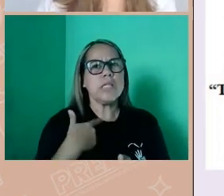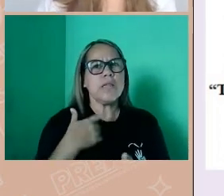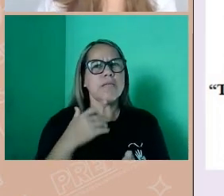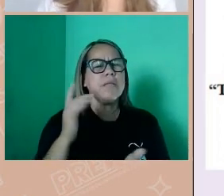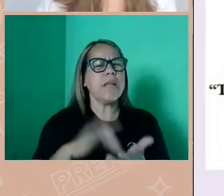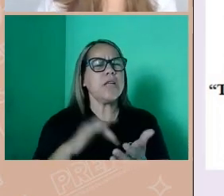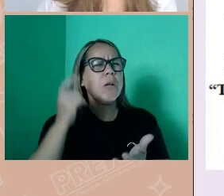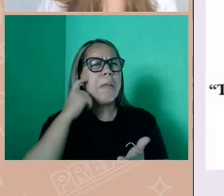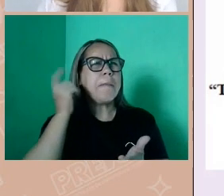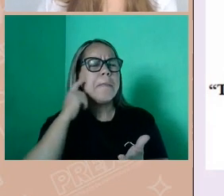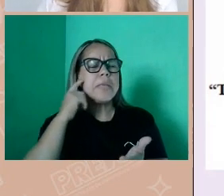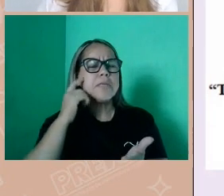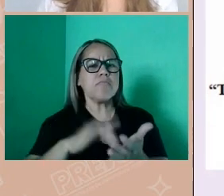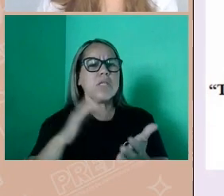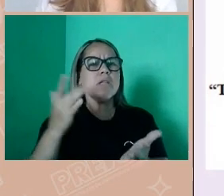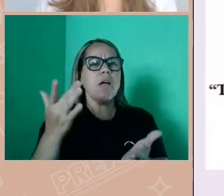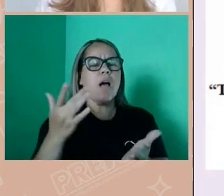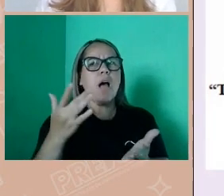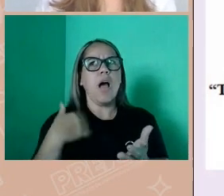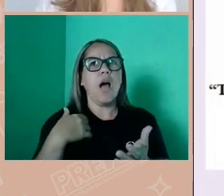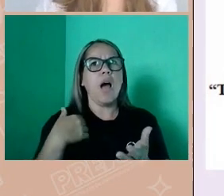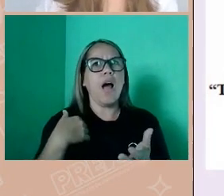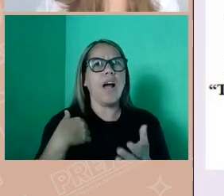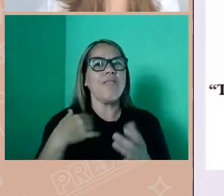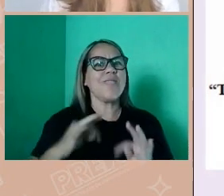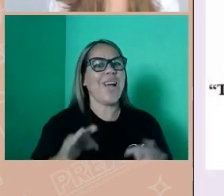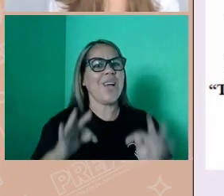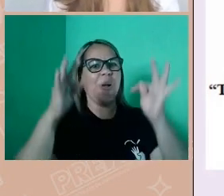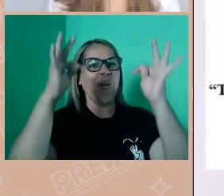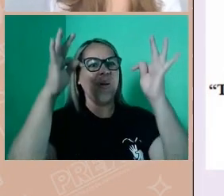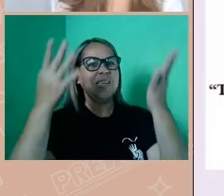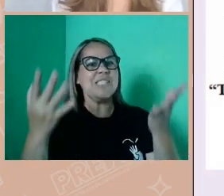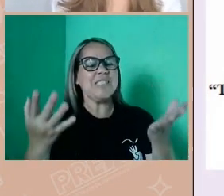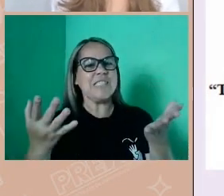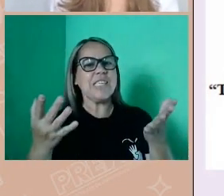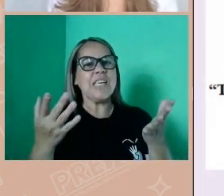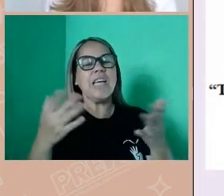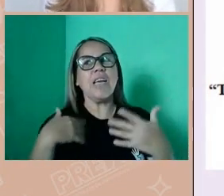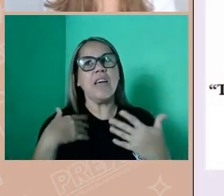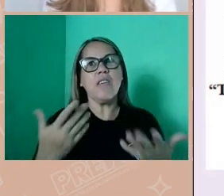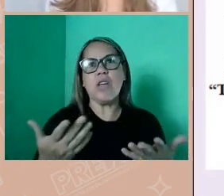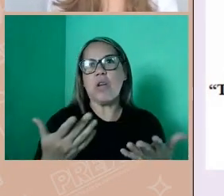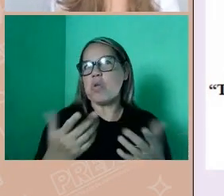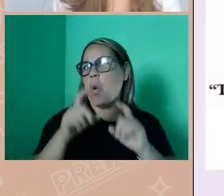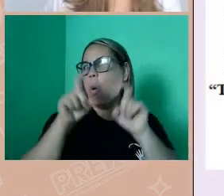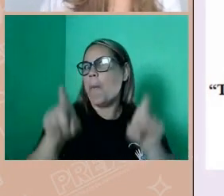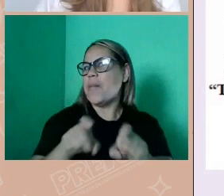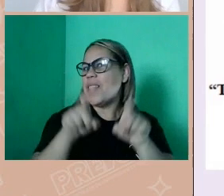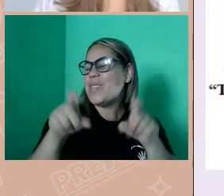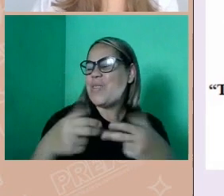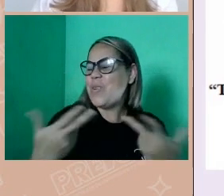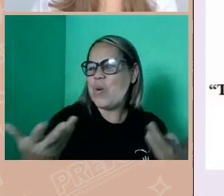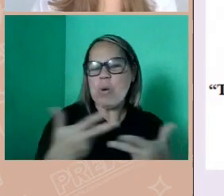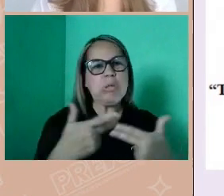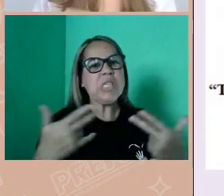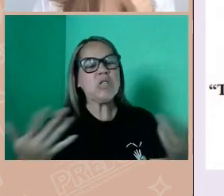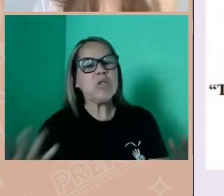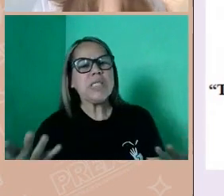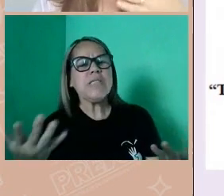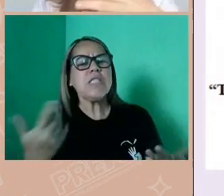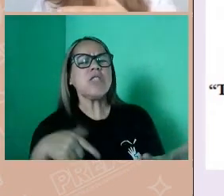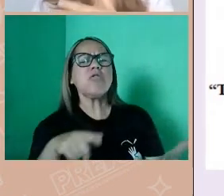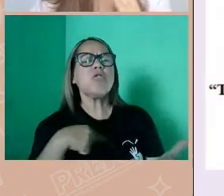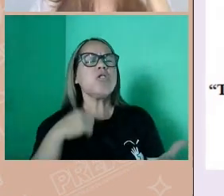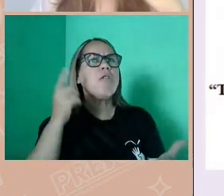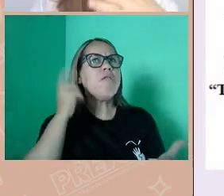em ícones e click a gente já pensa opa tecnologia isso deve ter a ver com computadores e tal e aí a gente já vai